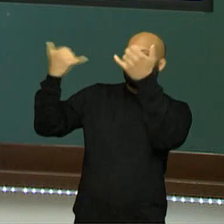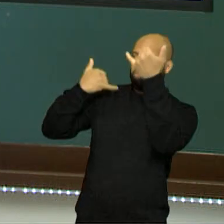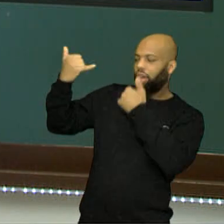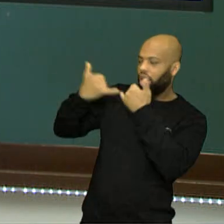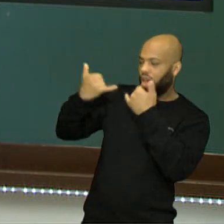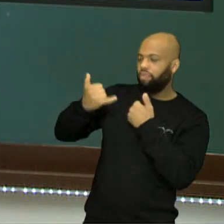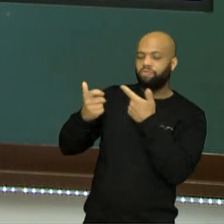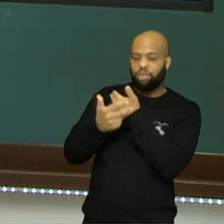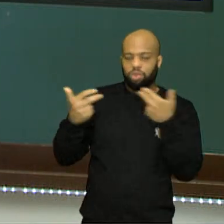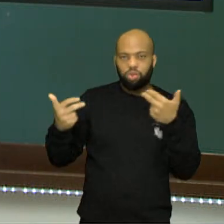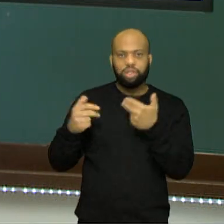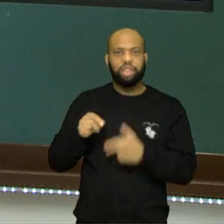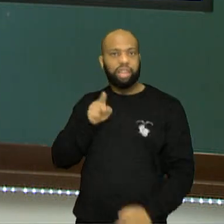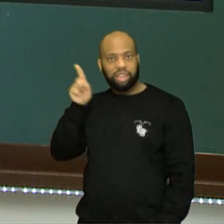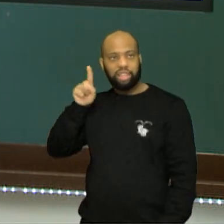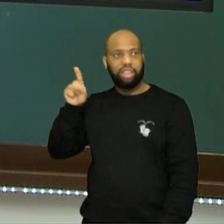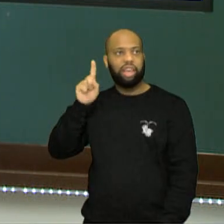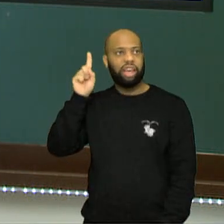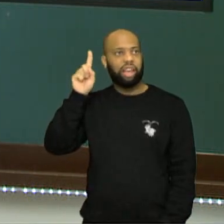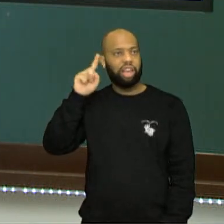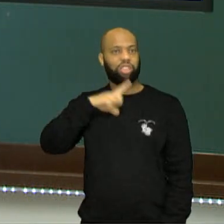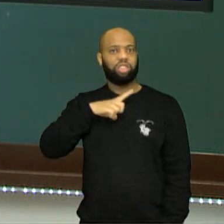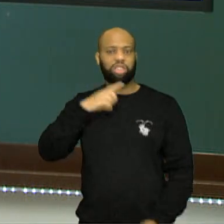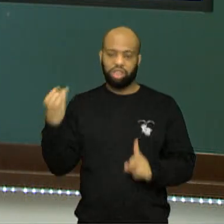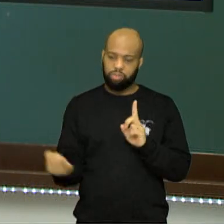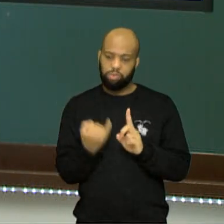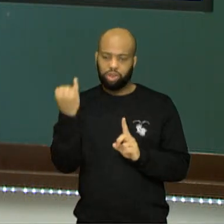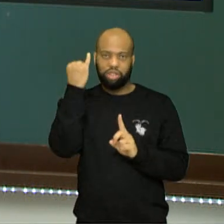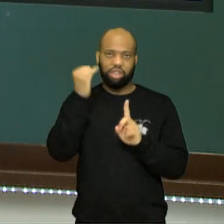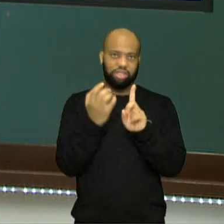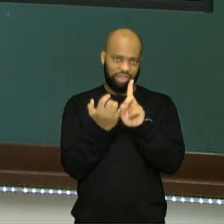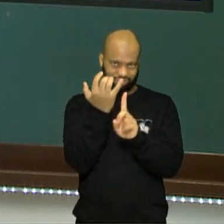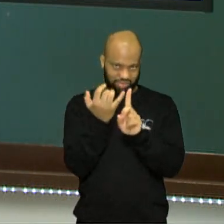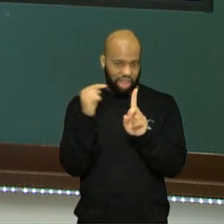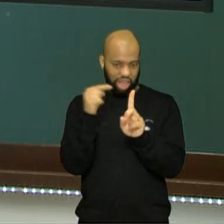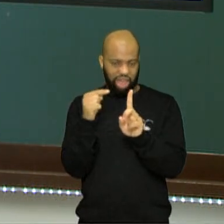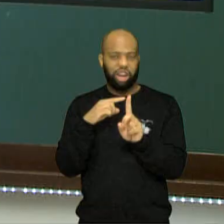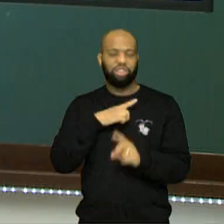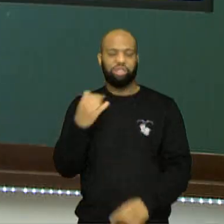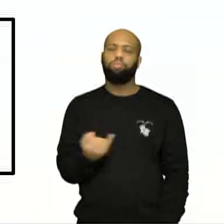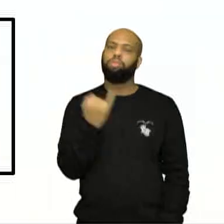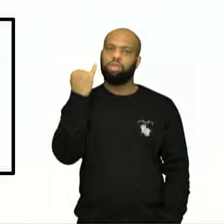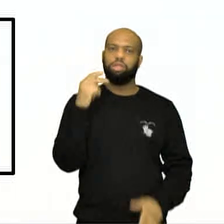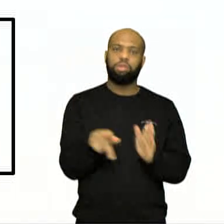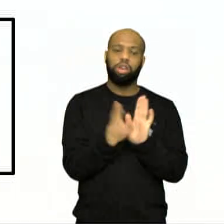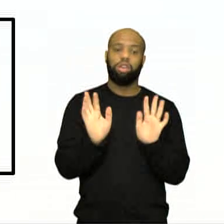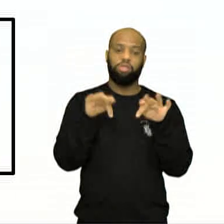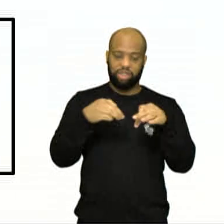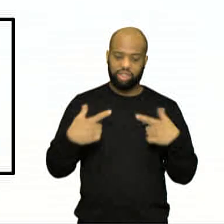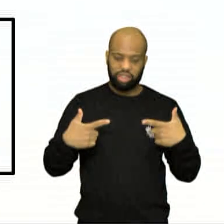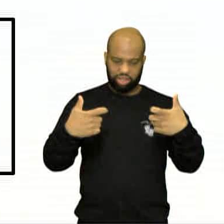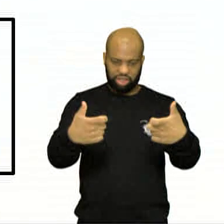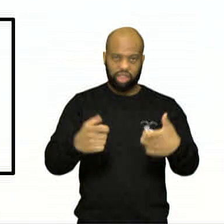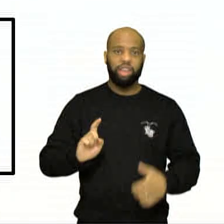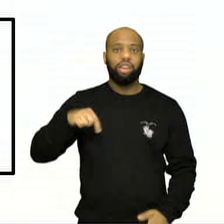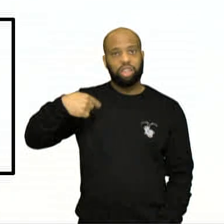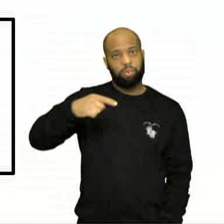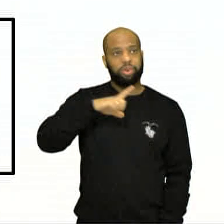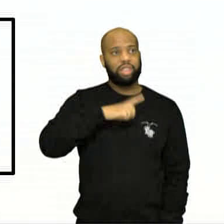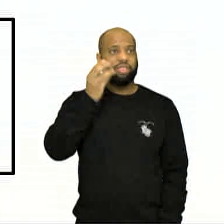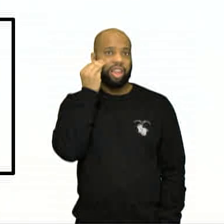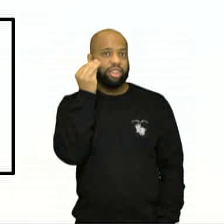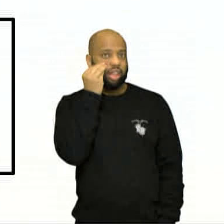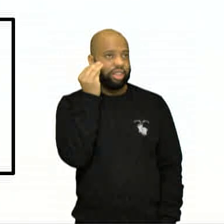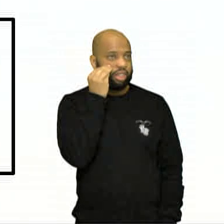diziam que ela teria uma importância para o fim dessa guerra, certo? E depois de passar por vários testes, ela